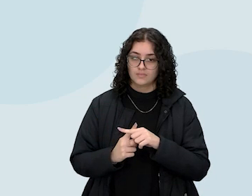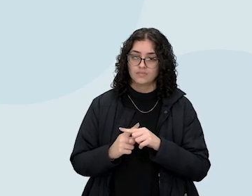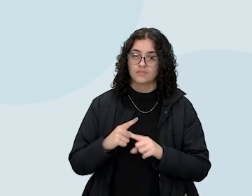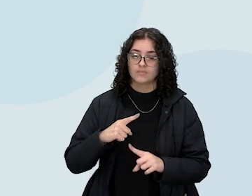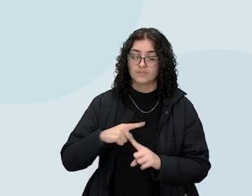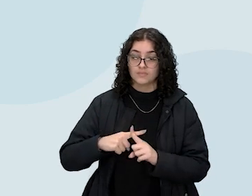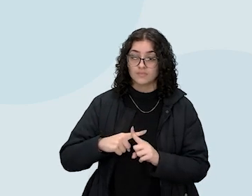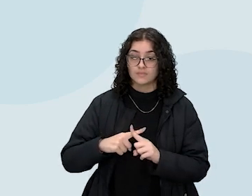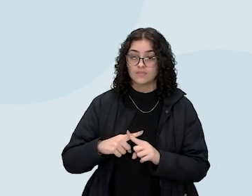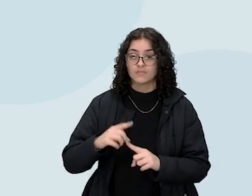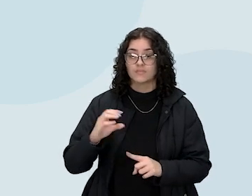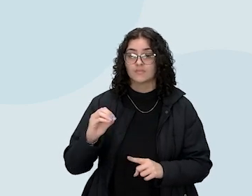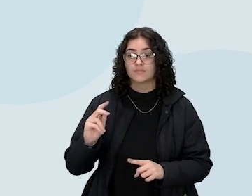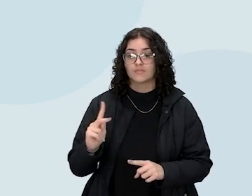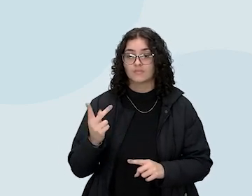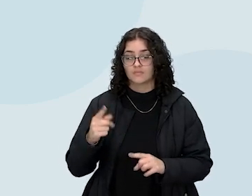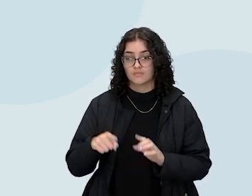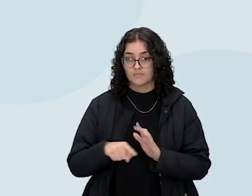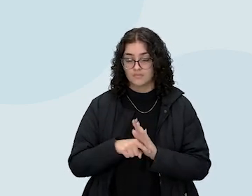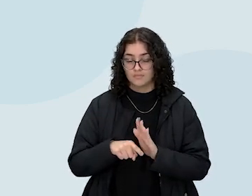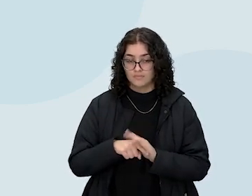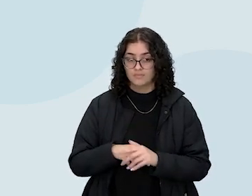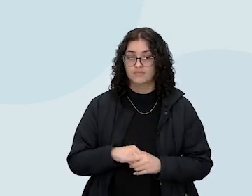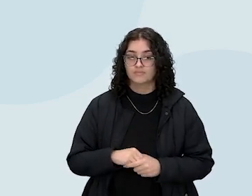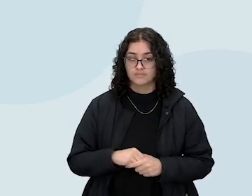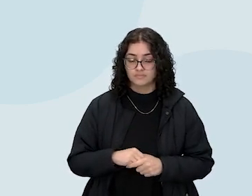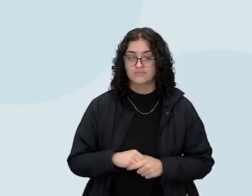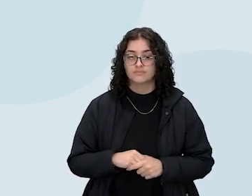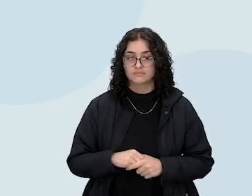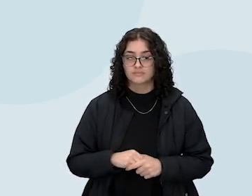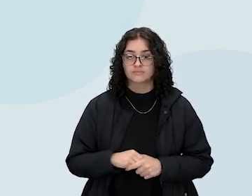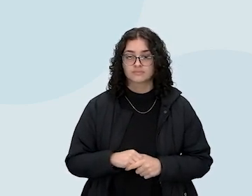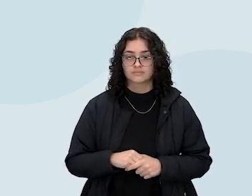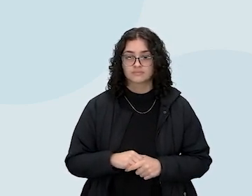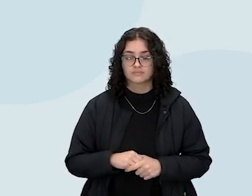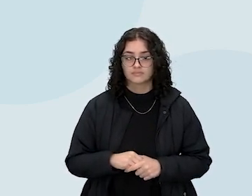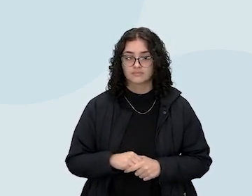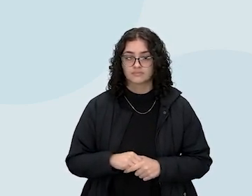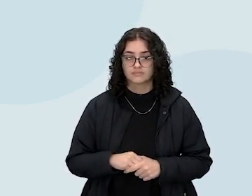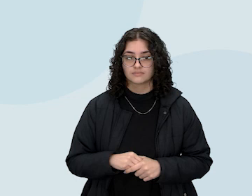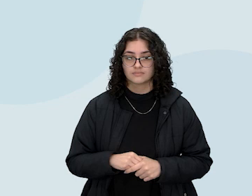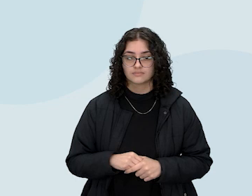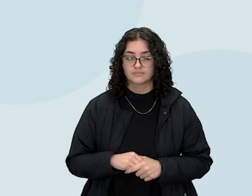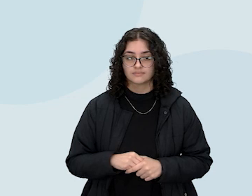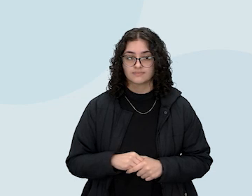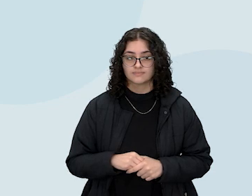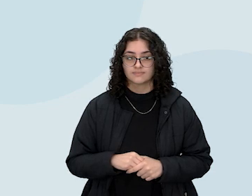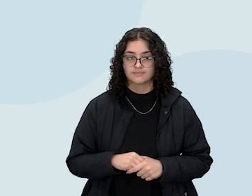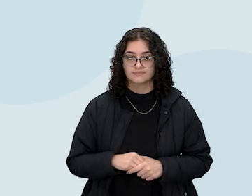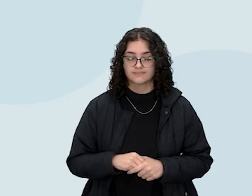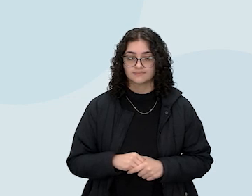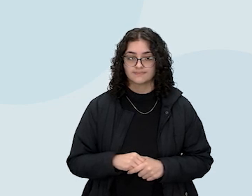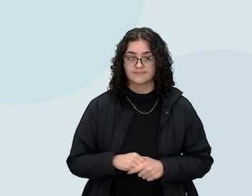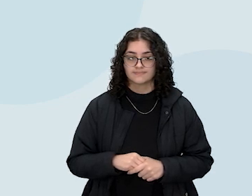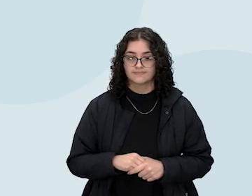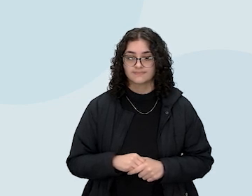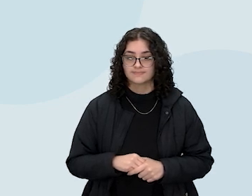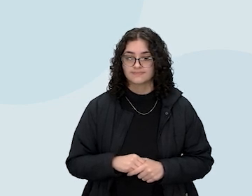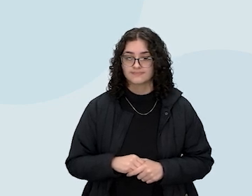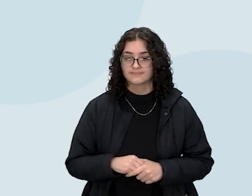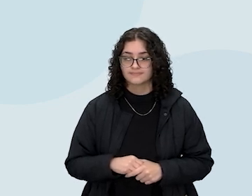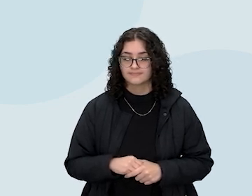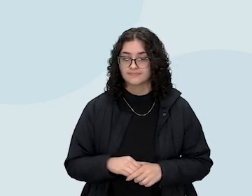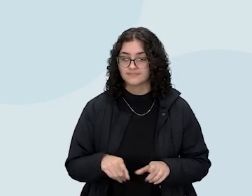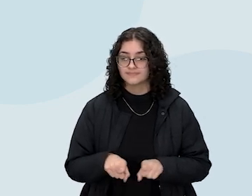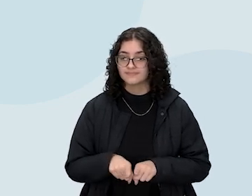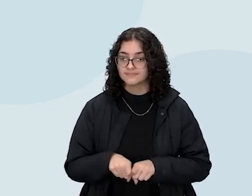a concentração de OH-, tá certo? Bom, a gente viu que isso daí